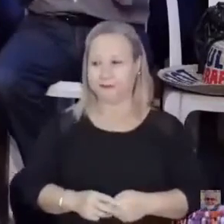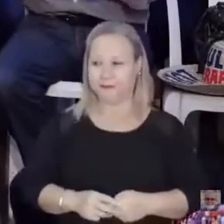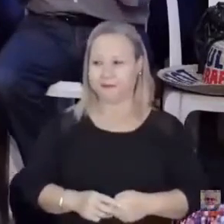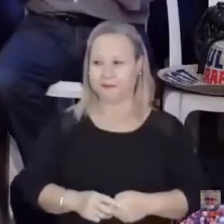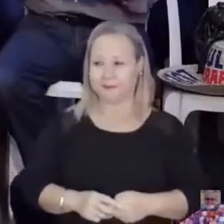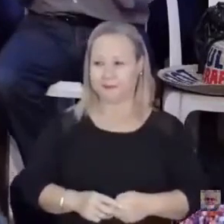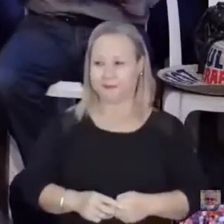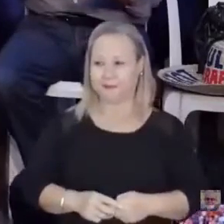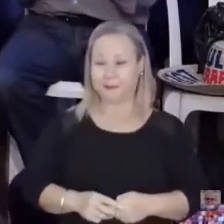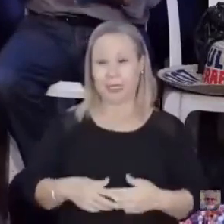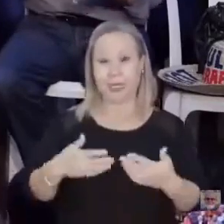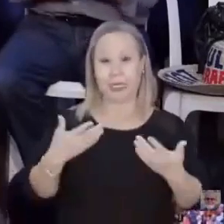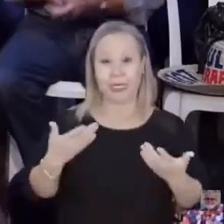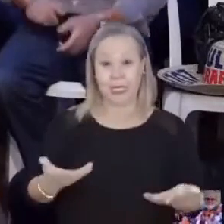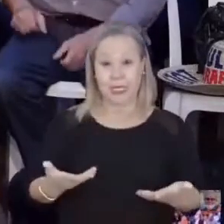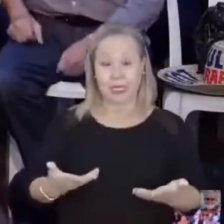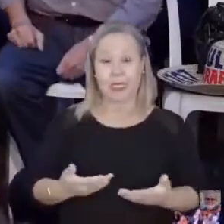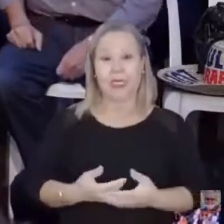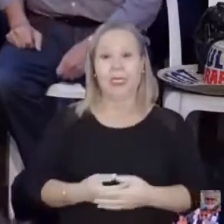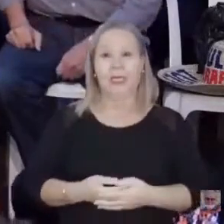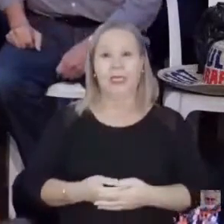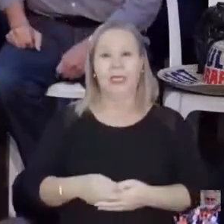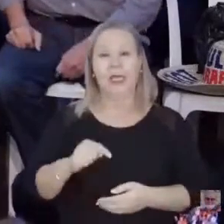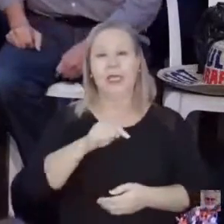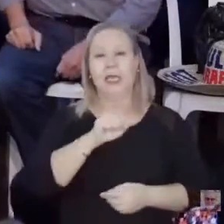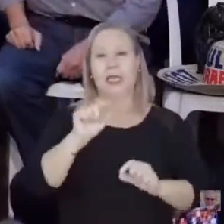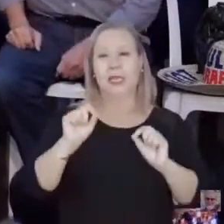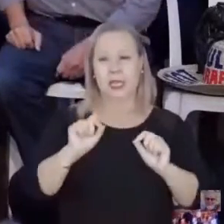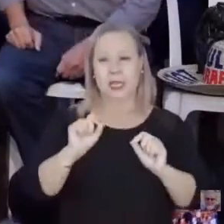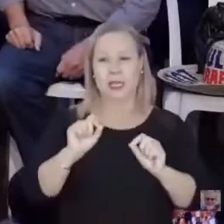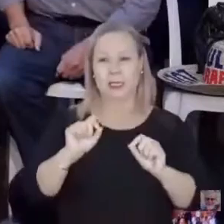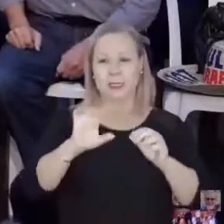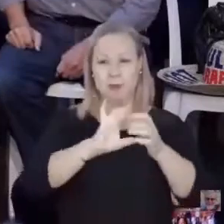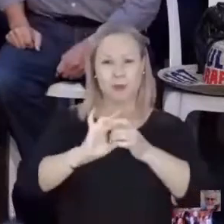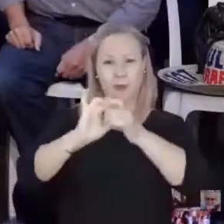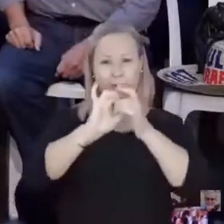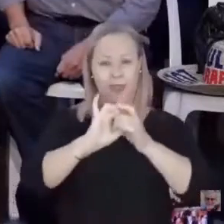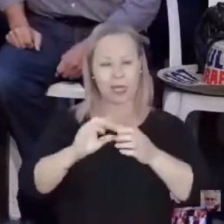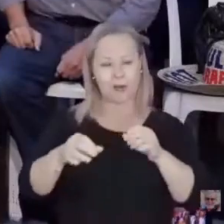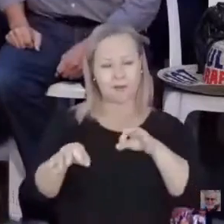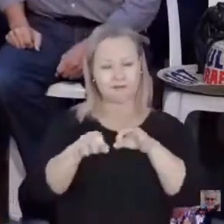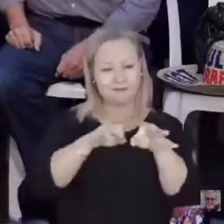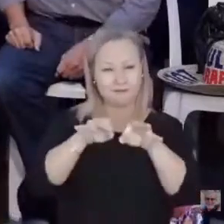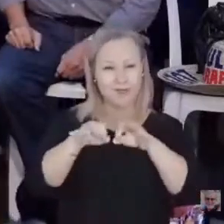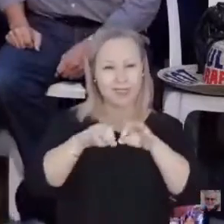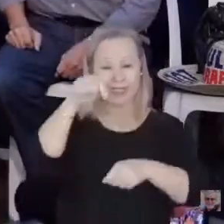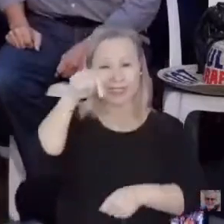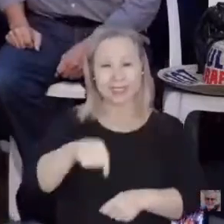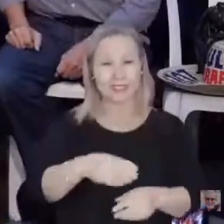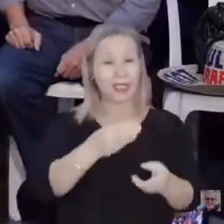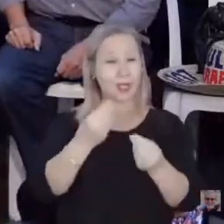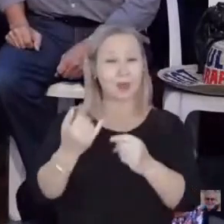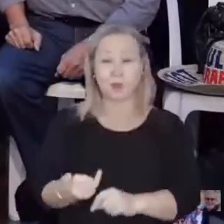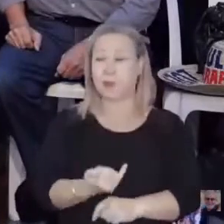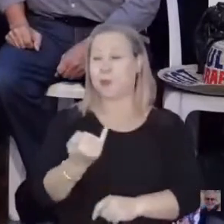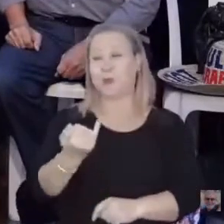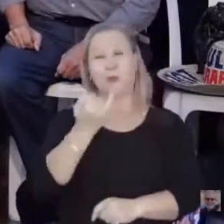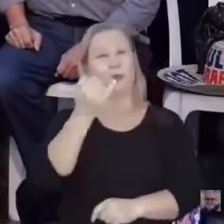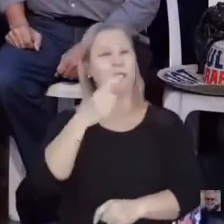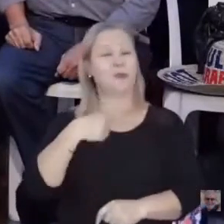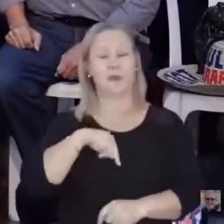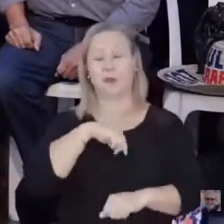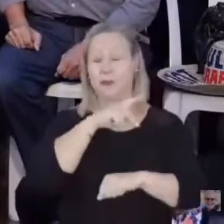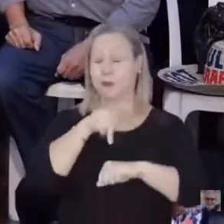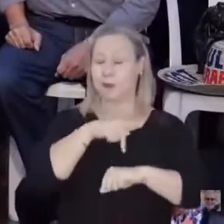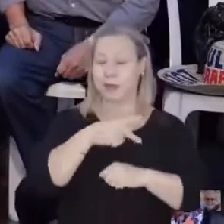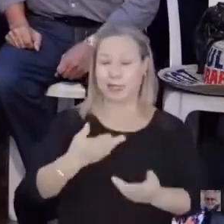Gente, essa unidade que nós estamos construindo, ela é muito importante para o nosso país, para o